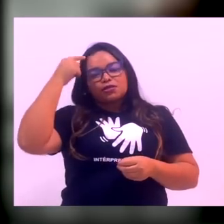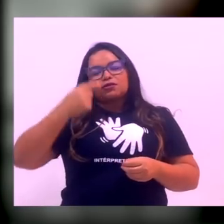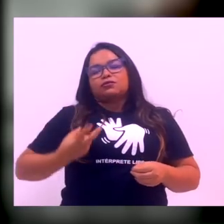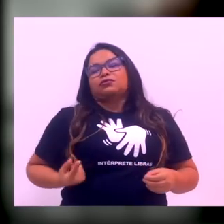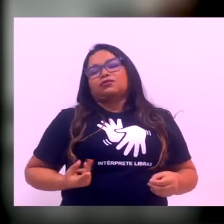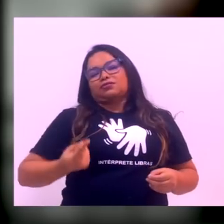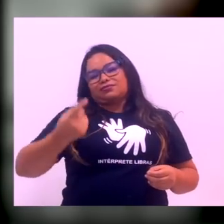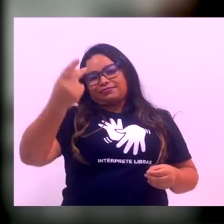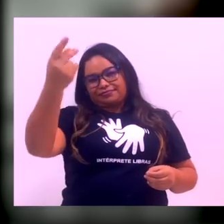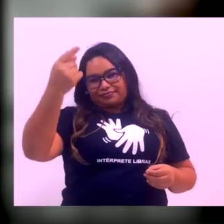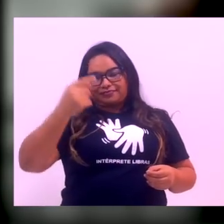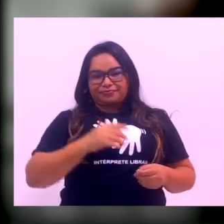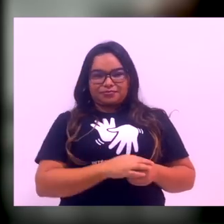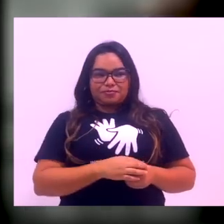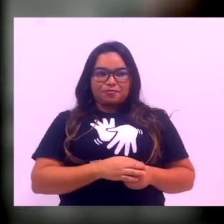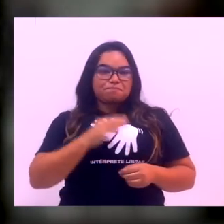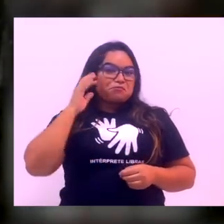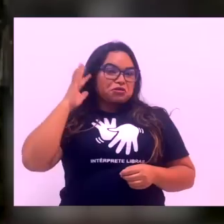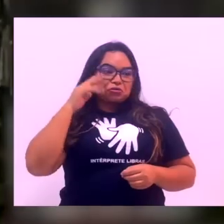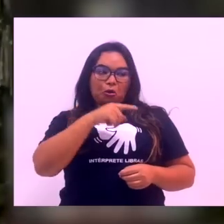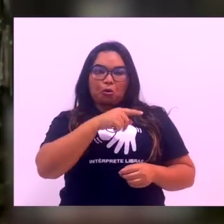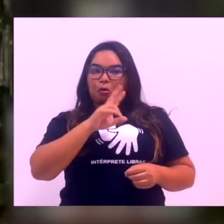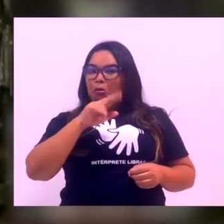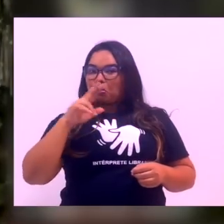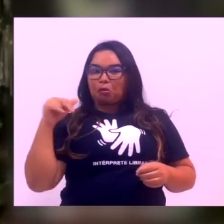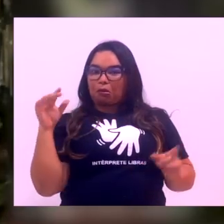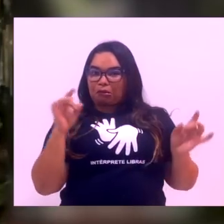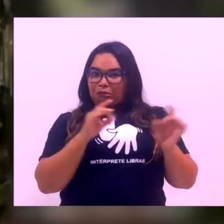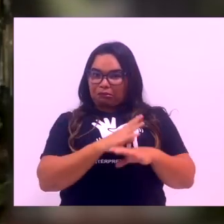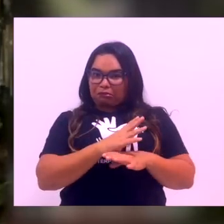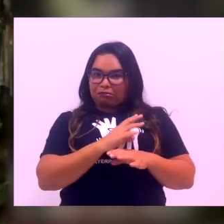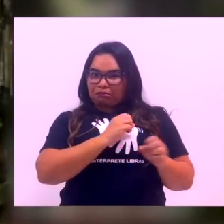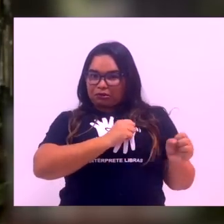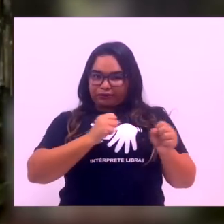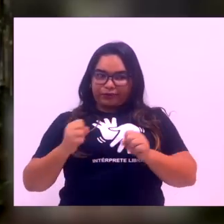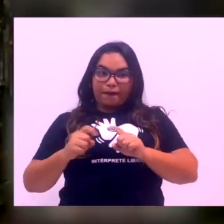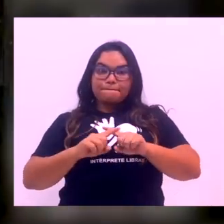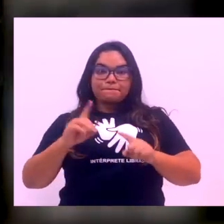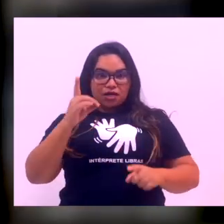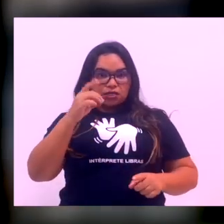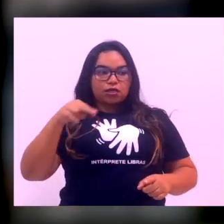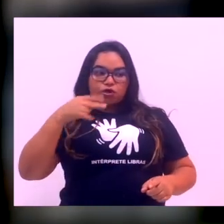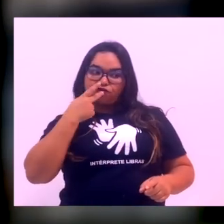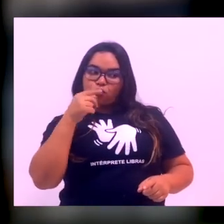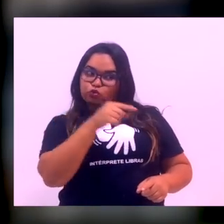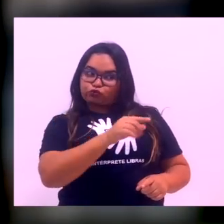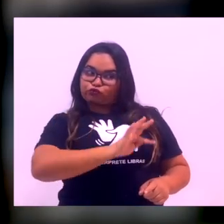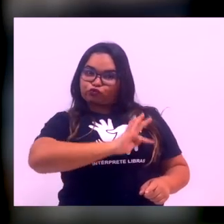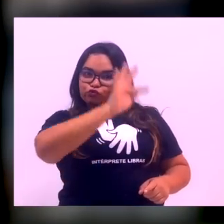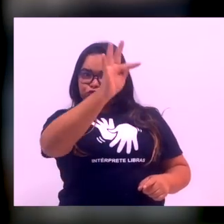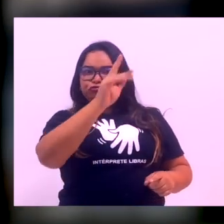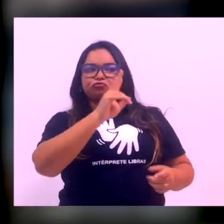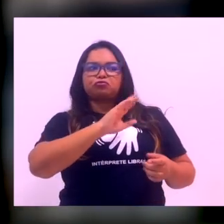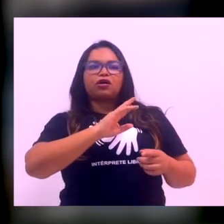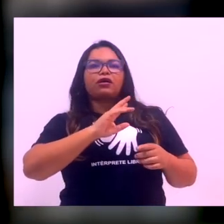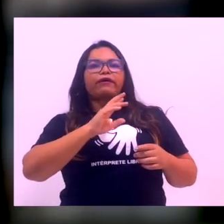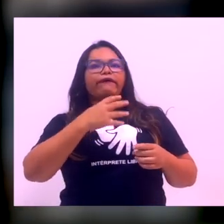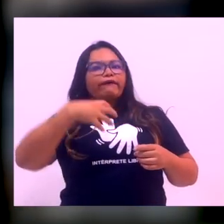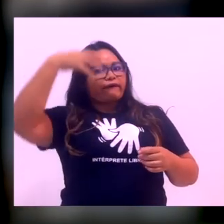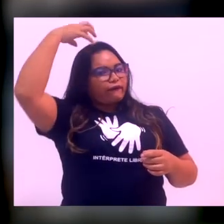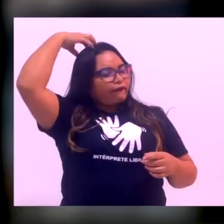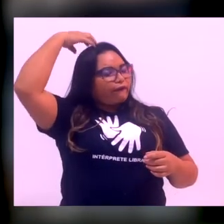para sempre. Ele não podia imaginar que o seu reino seria destruído. Mas Daniel diz para ele, o